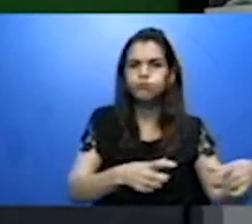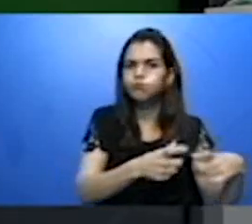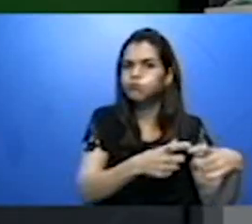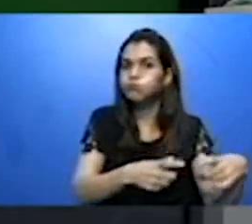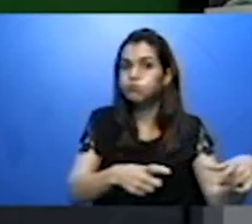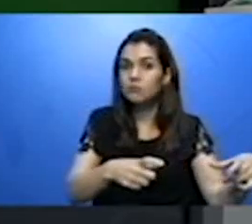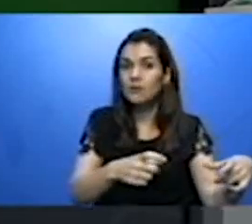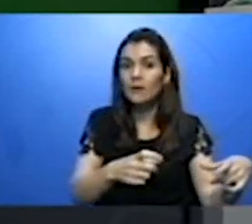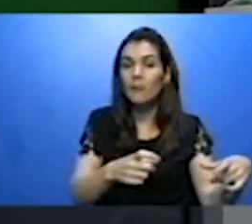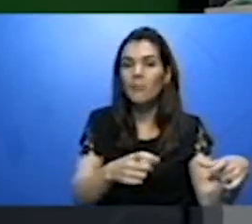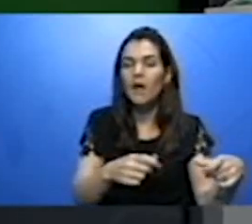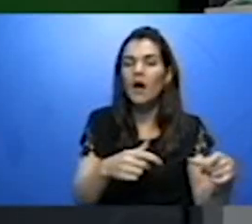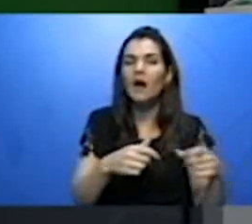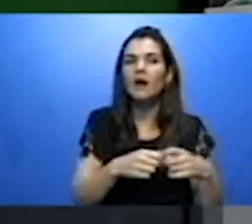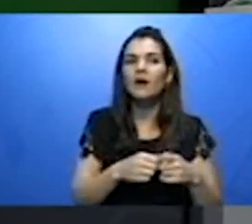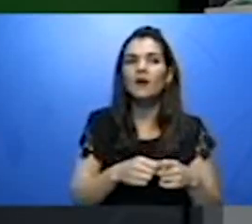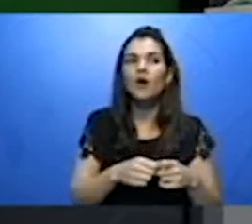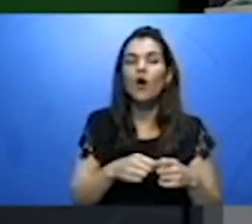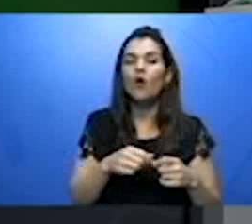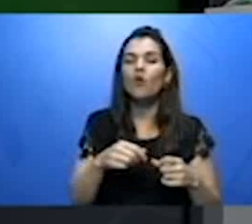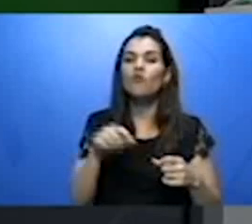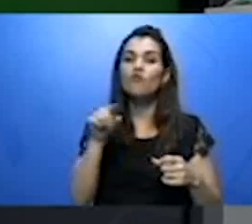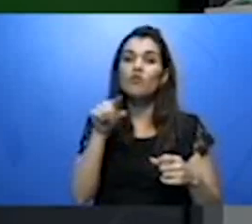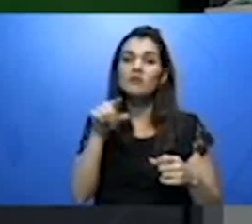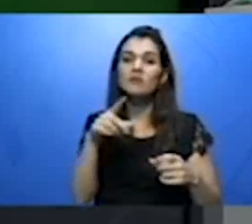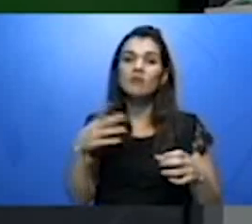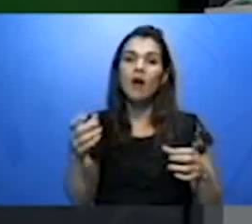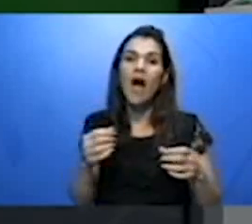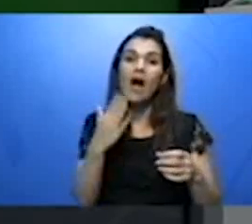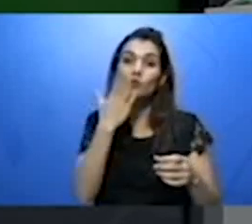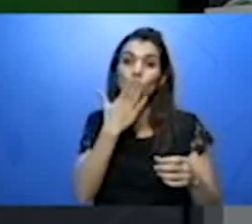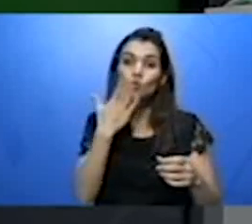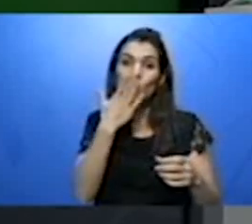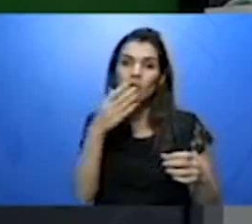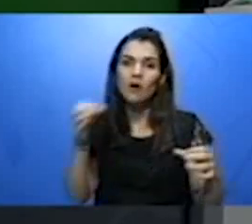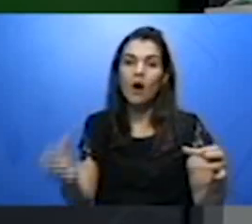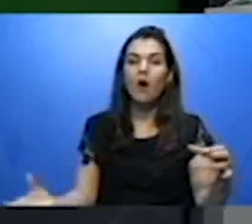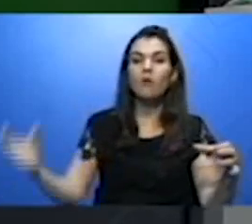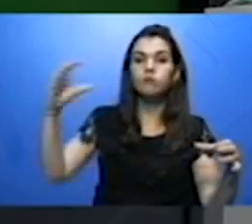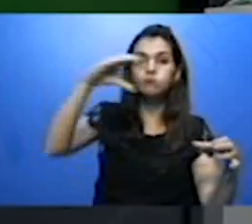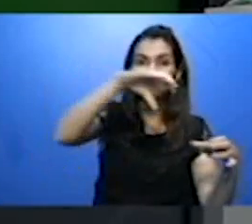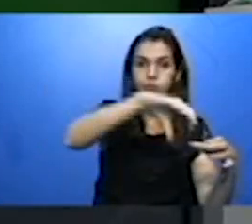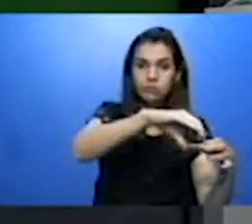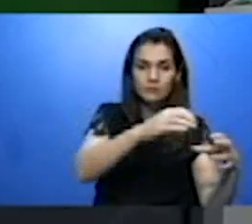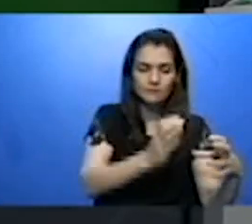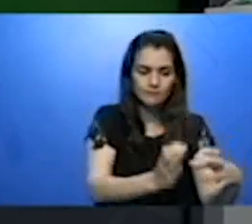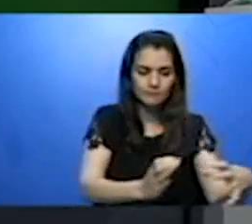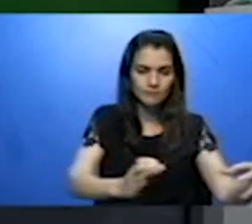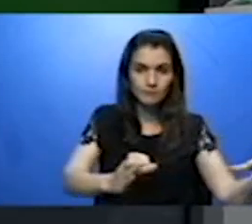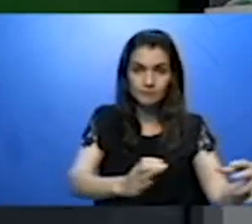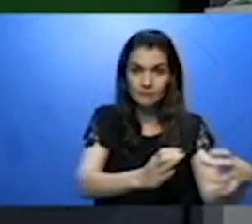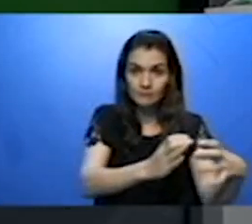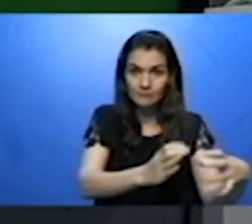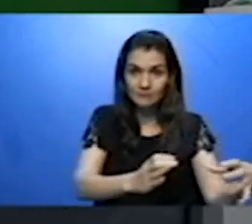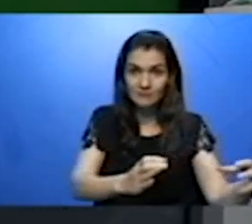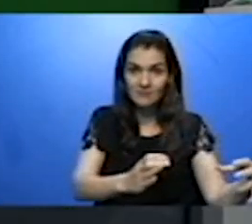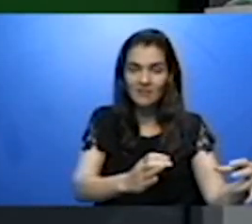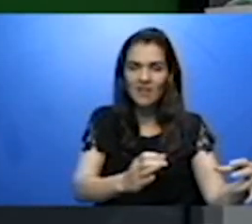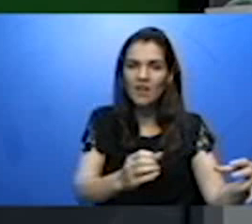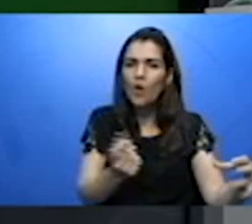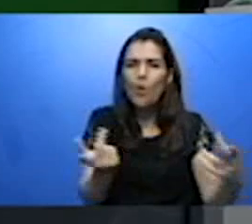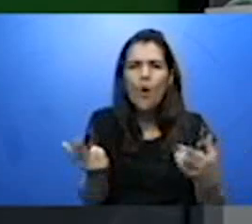mas onde você vai usar para colocar né algum o açucar no caso é o recipiente estaremos